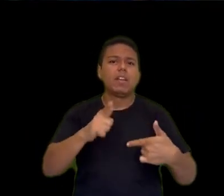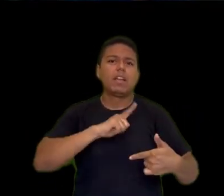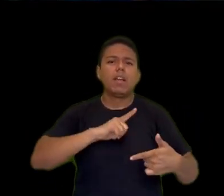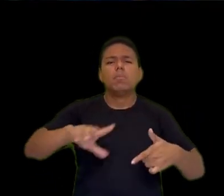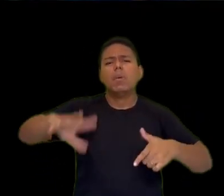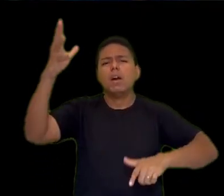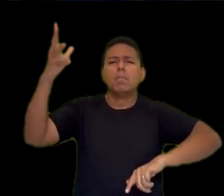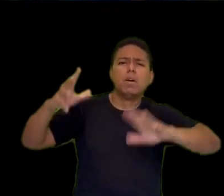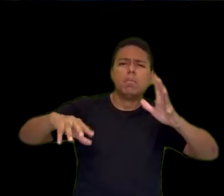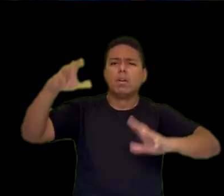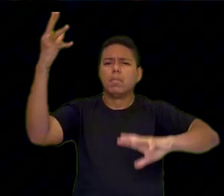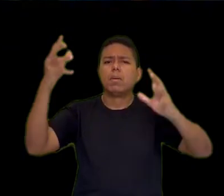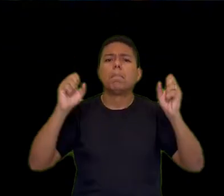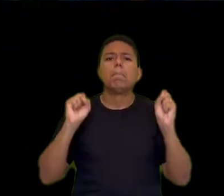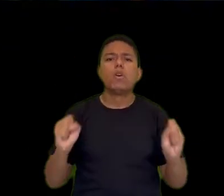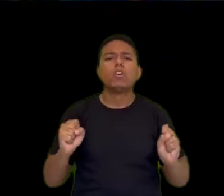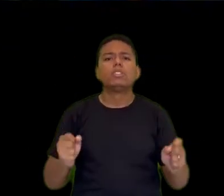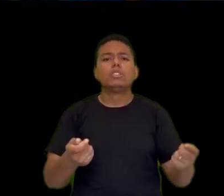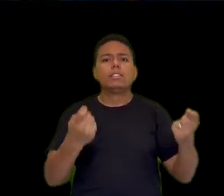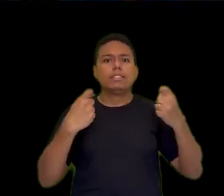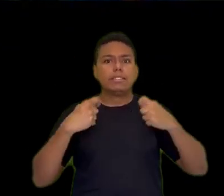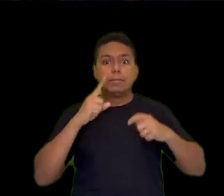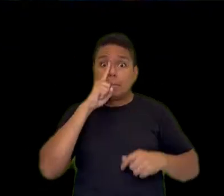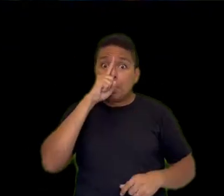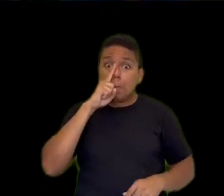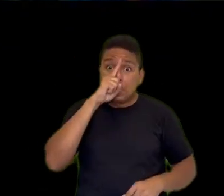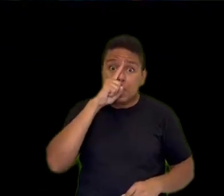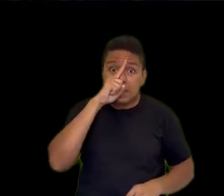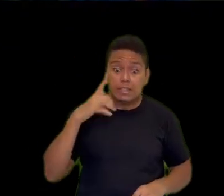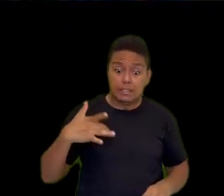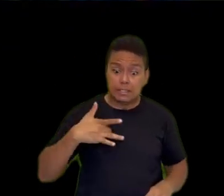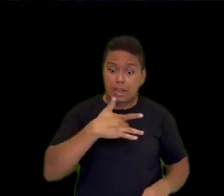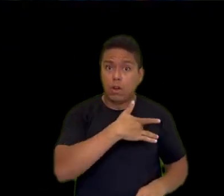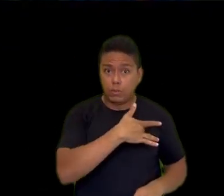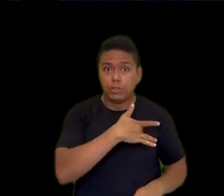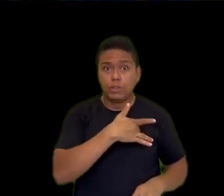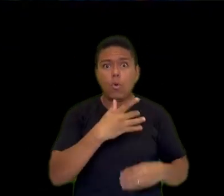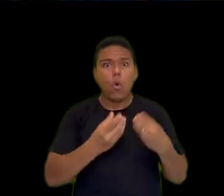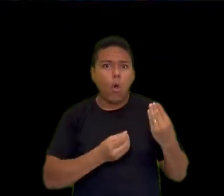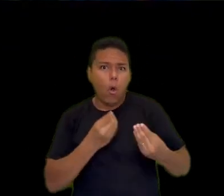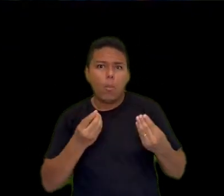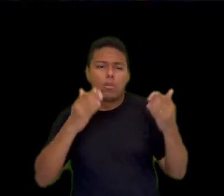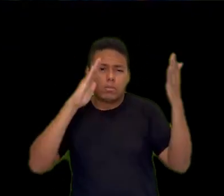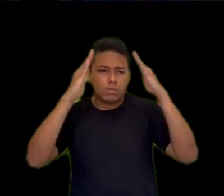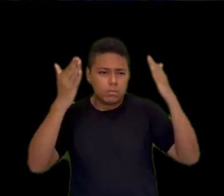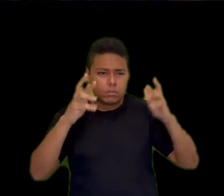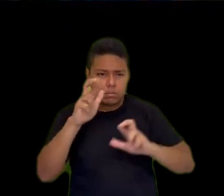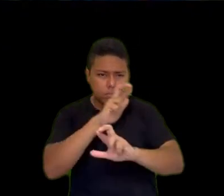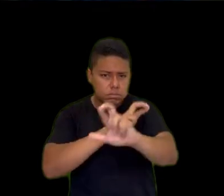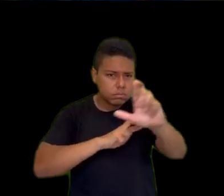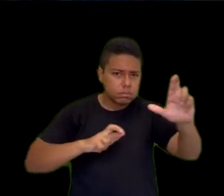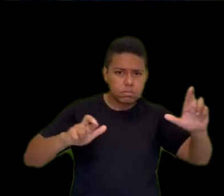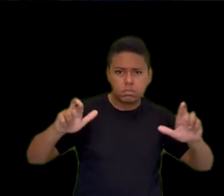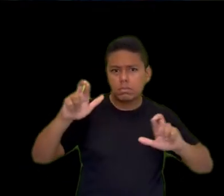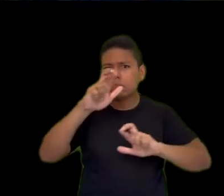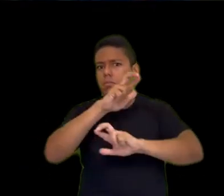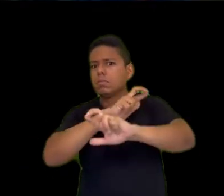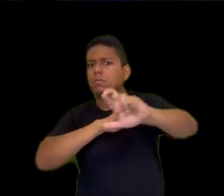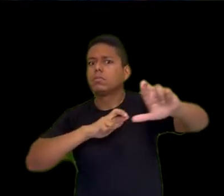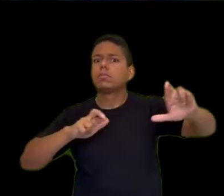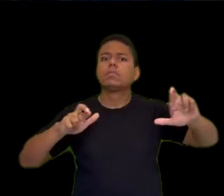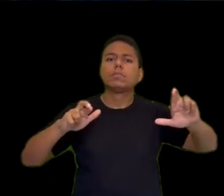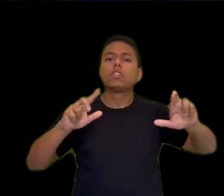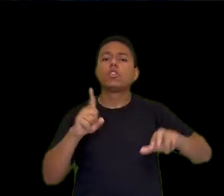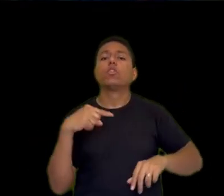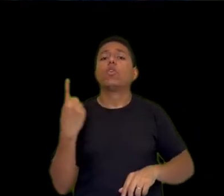risco à saúde a partir da observação, do cumprimento de normas e padrões, é onde a gente usa, né, o que a gente vai falar ali do jurídico,